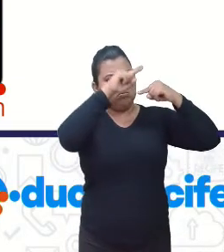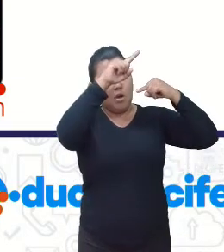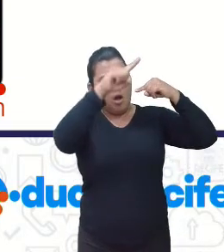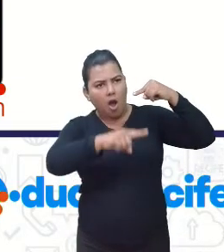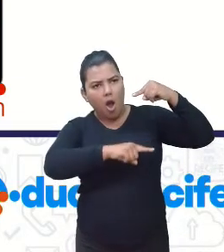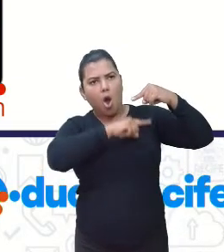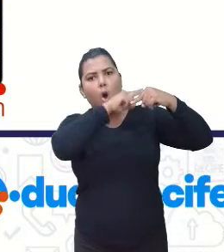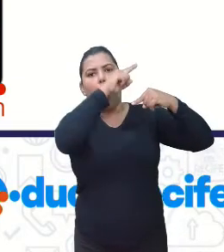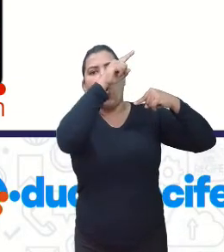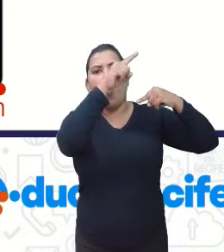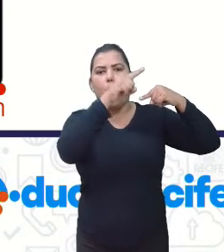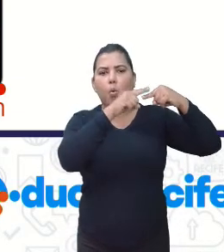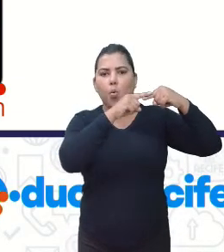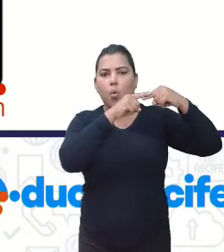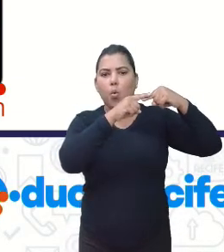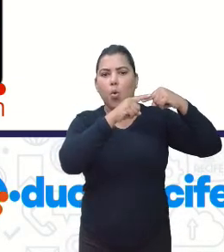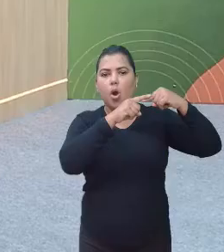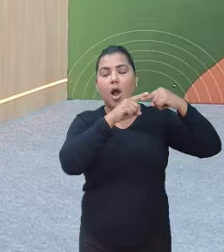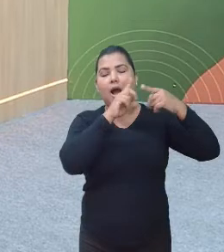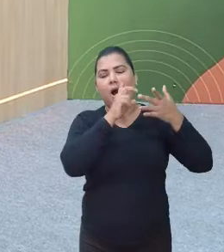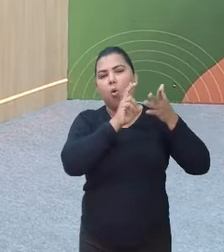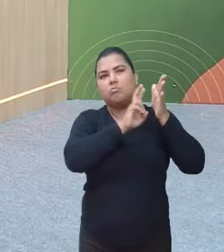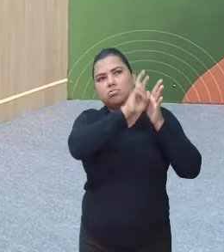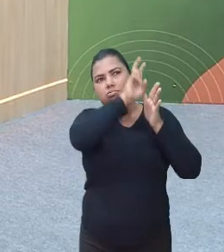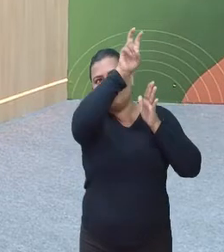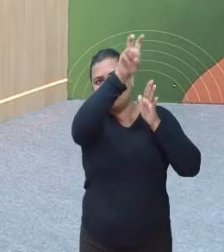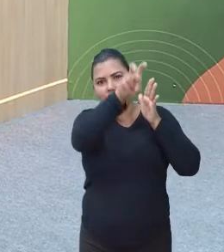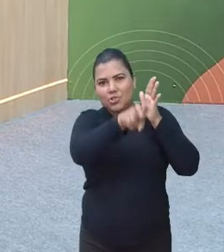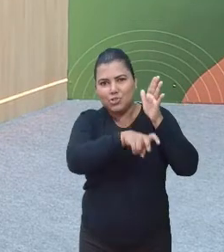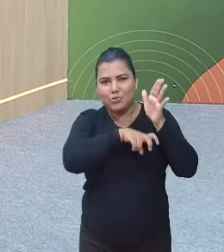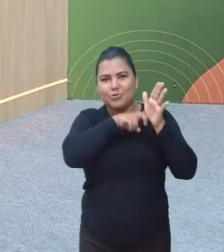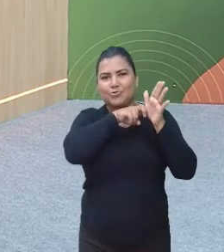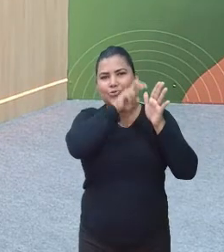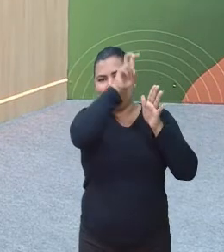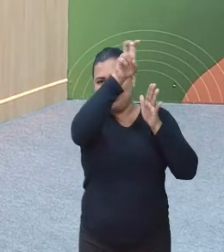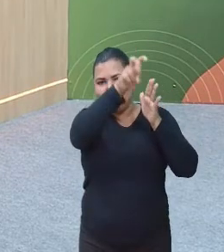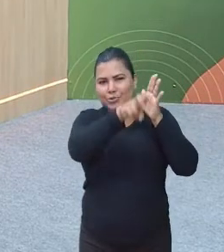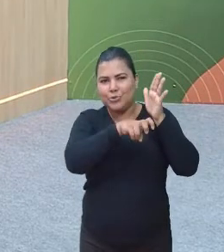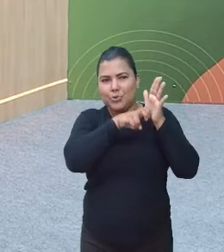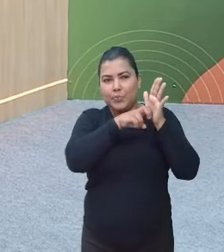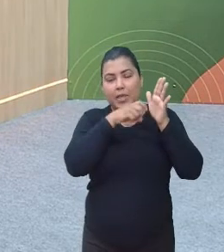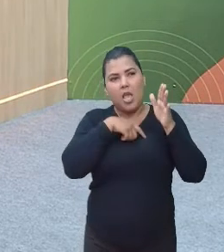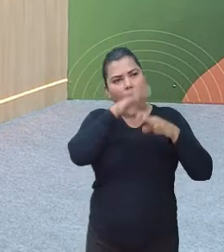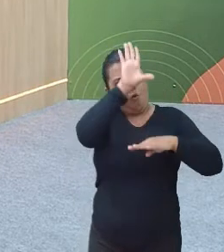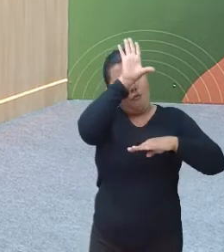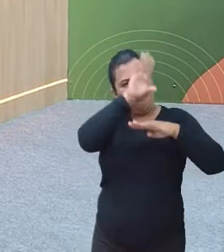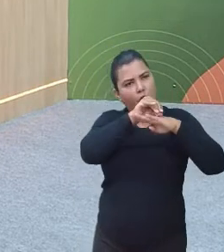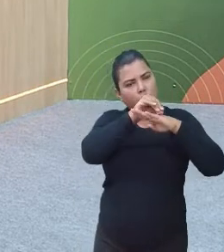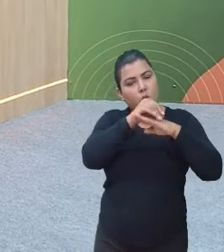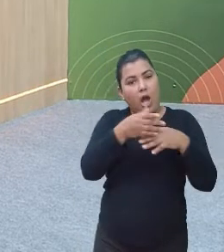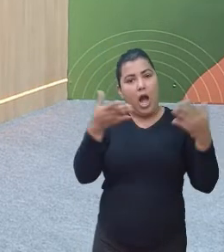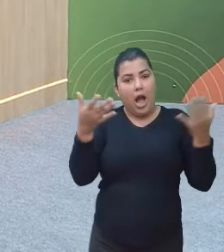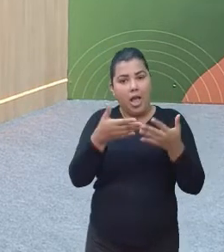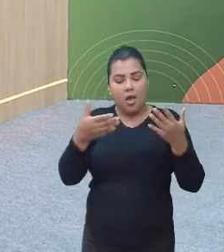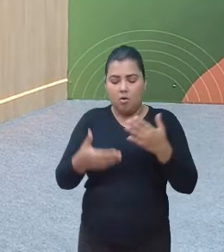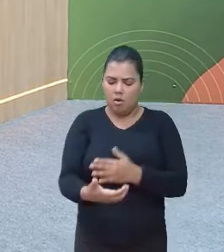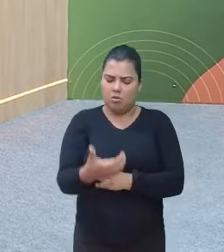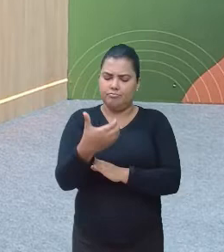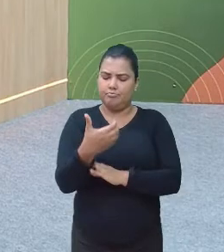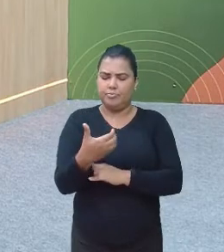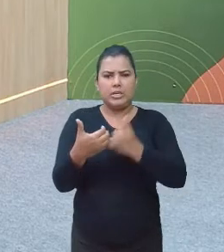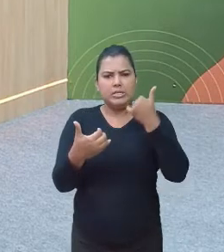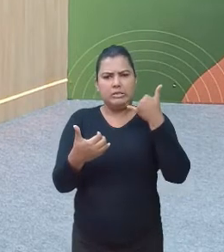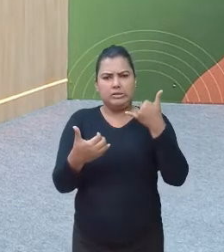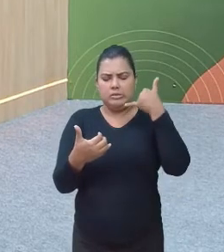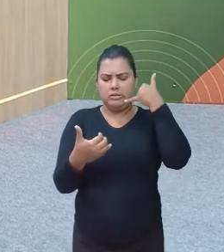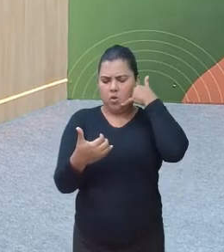eu filmei, se eu tirei foto dessa imagem e ela está aparecendo no meu celular. Então, observe que as fotos e as